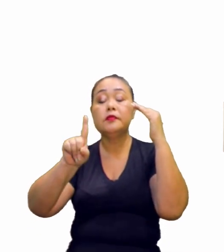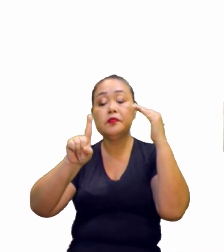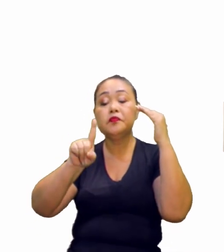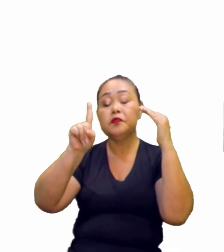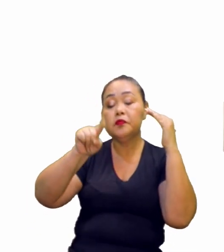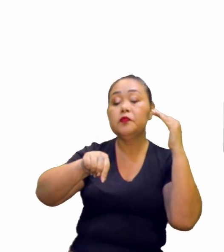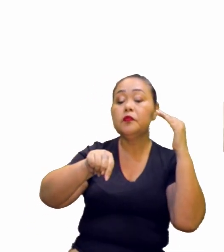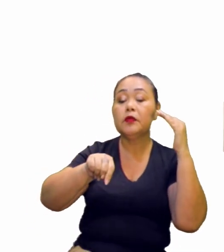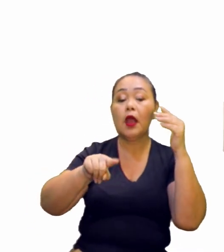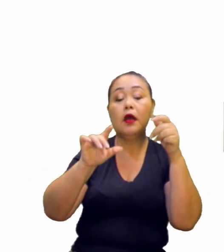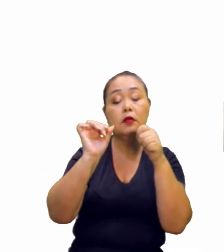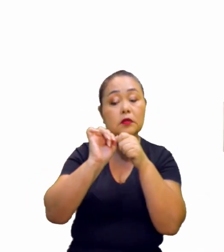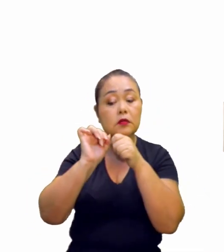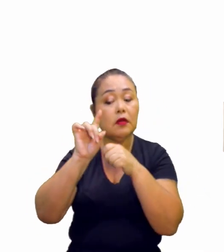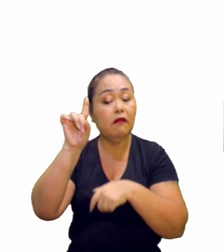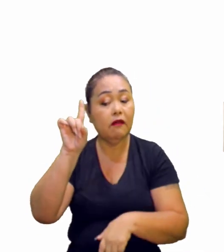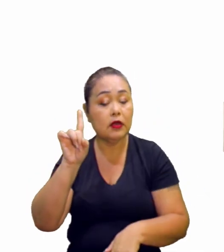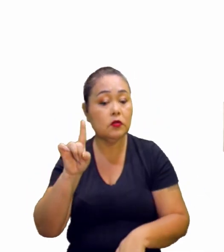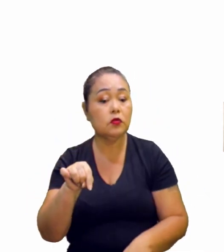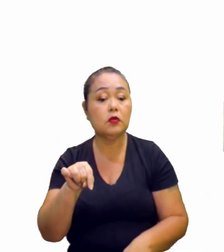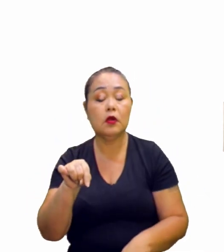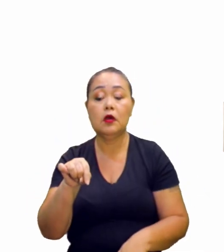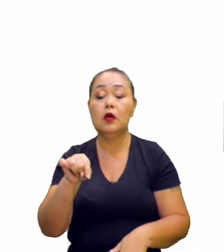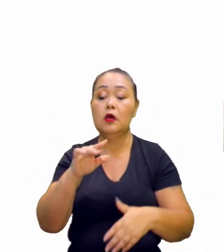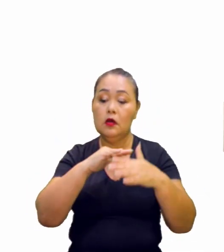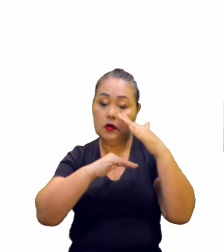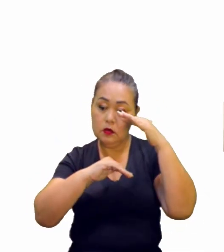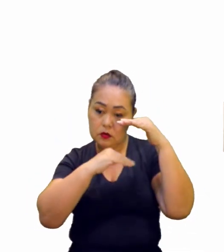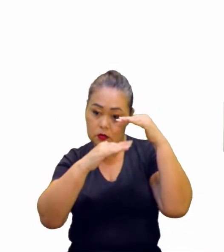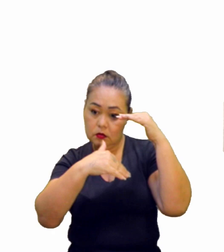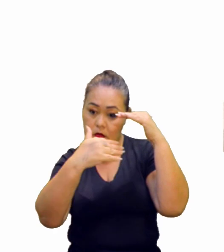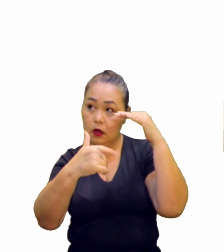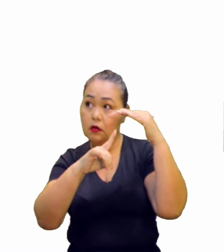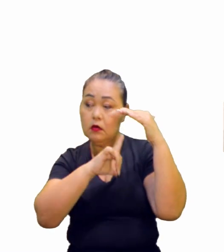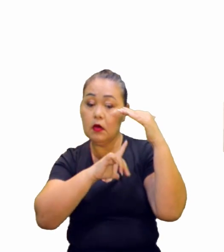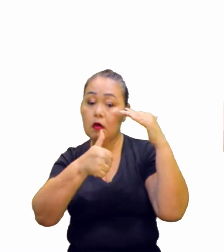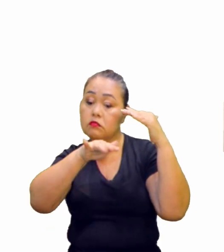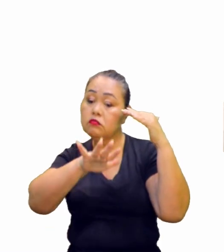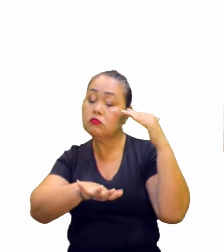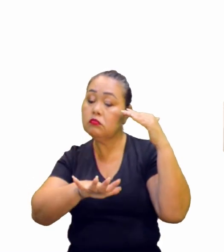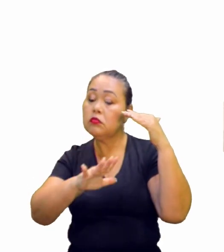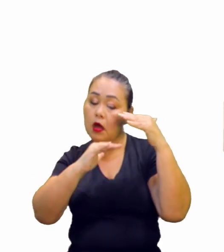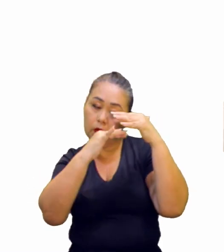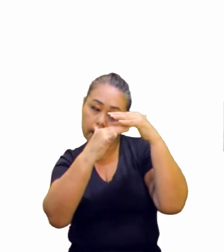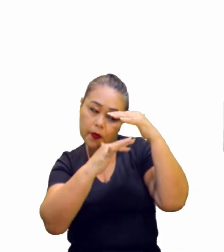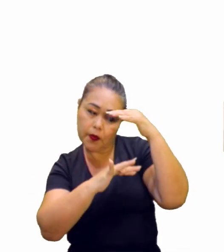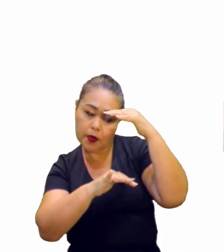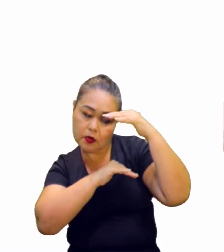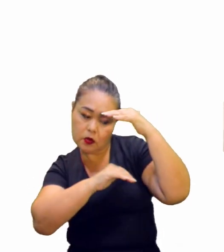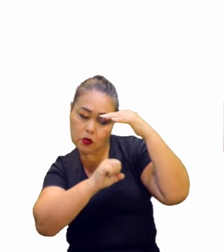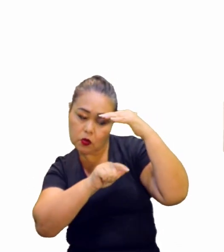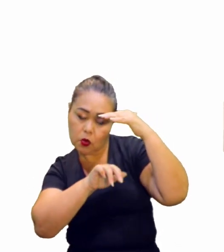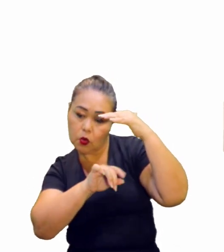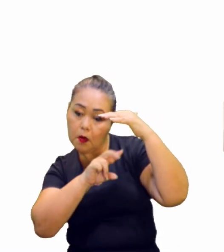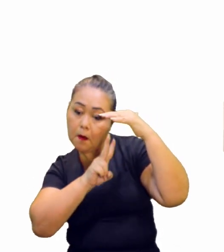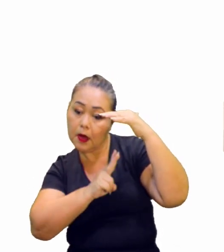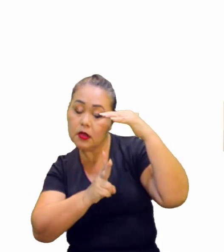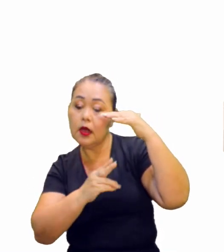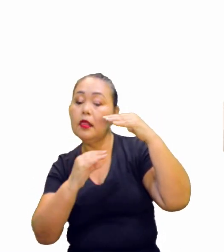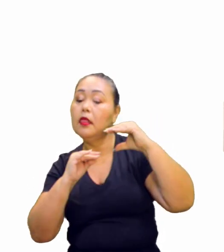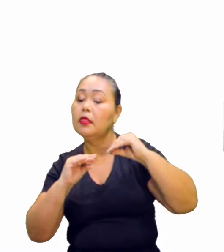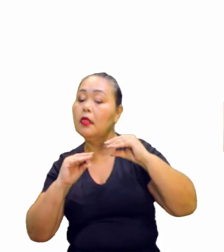de adubadeiras, então eu deixo elas se desenvolverem para poder fazer essa cobertura desse solo, mantendo essa